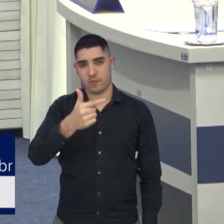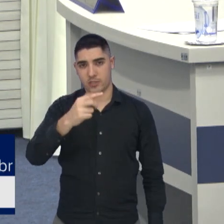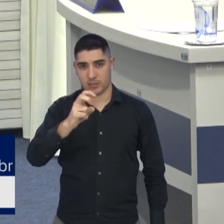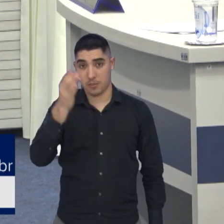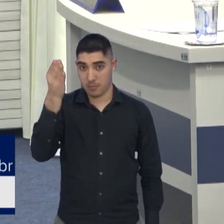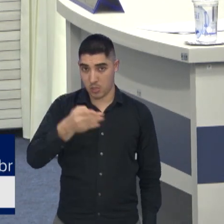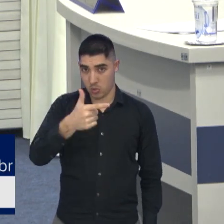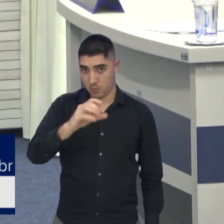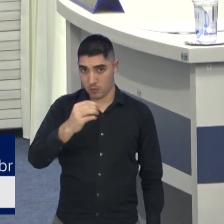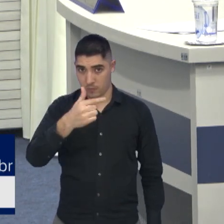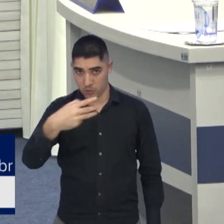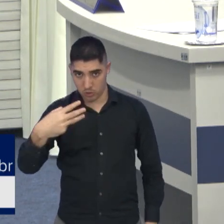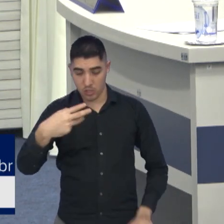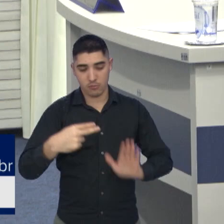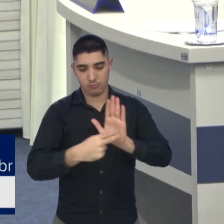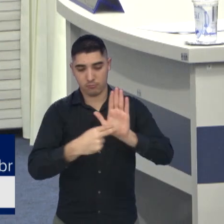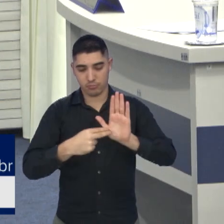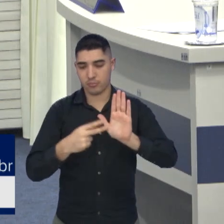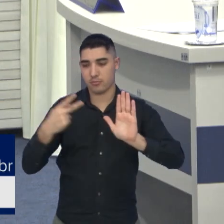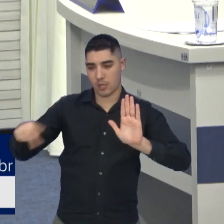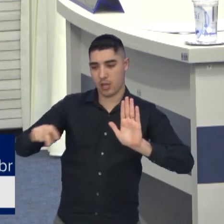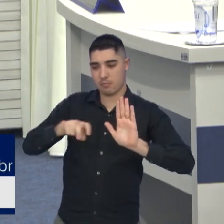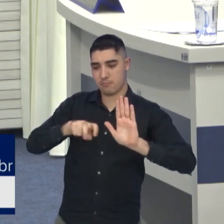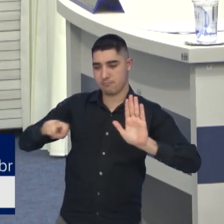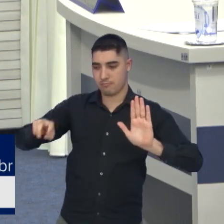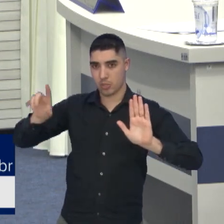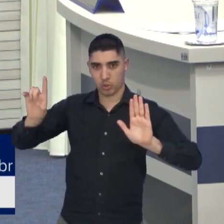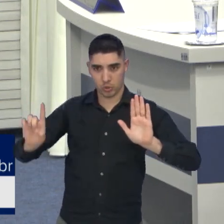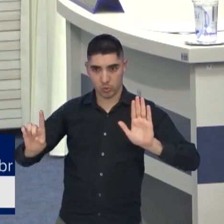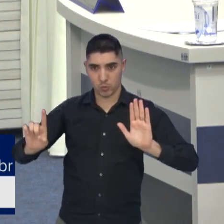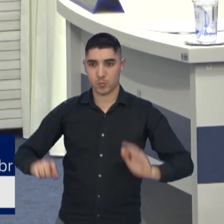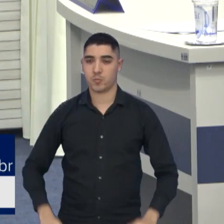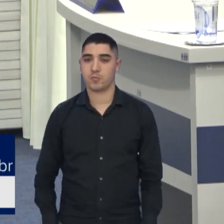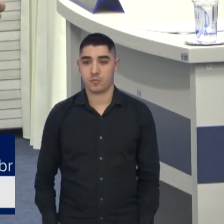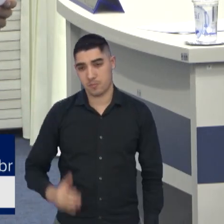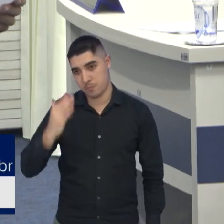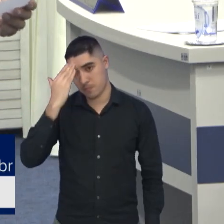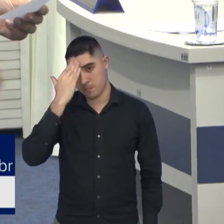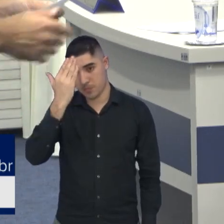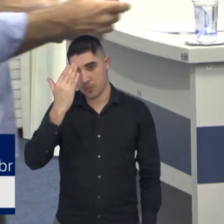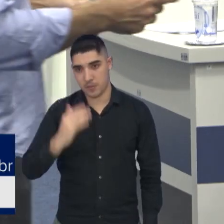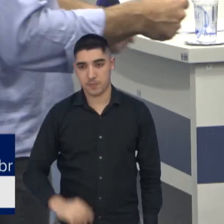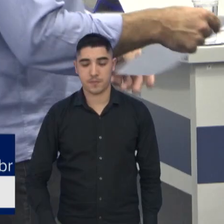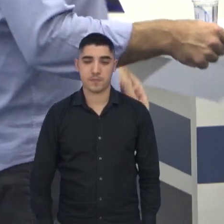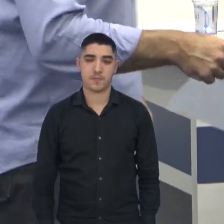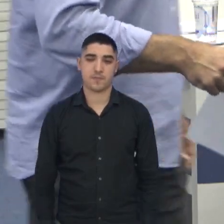12025/2023, de autoria da mesa diretora. Obrigado.